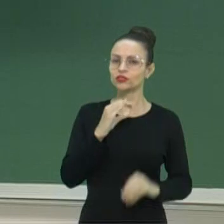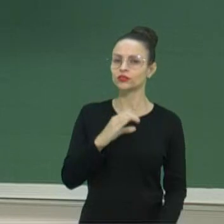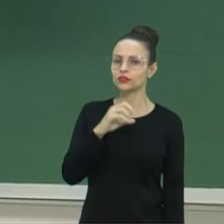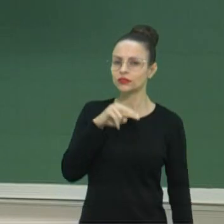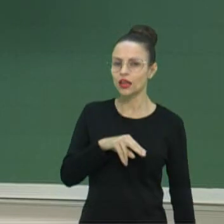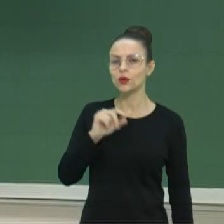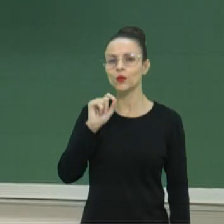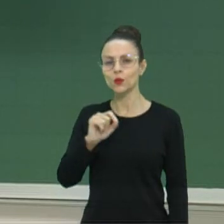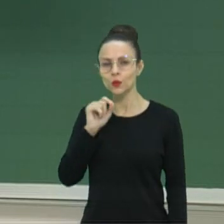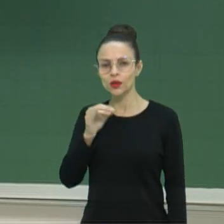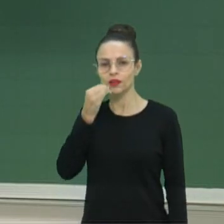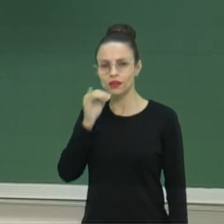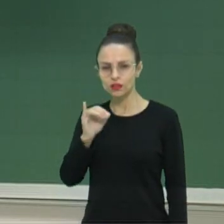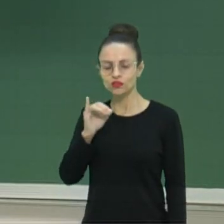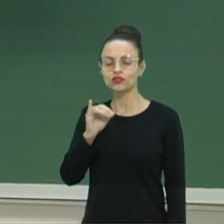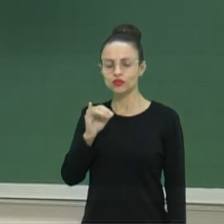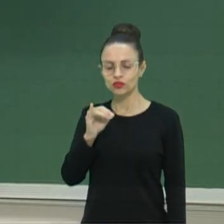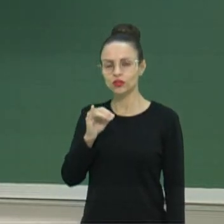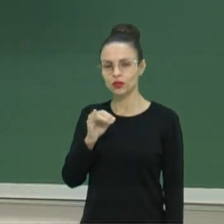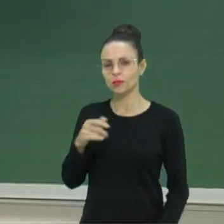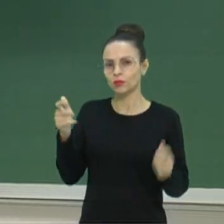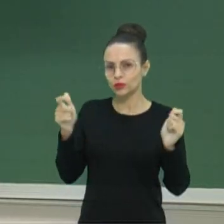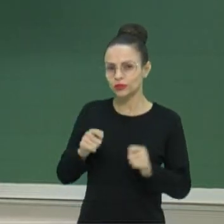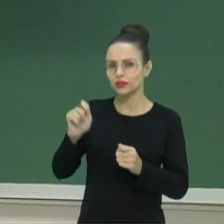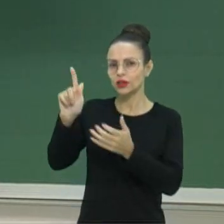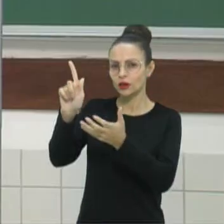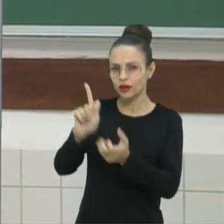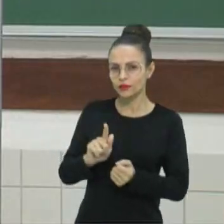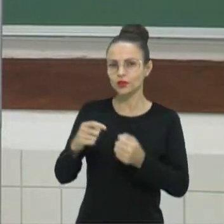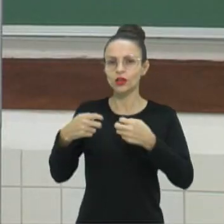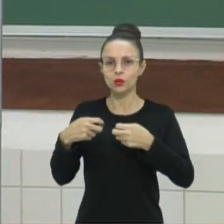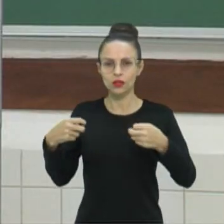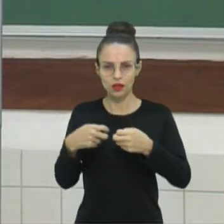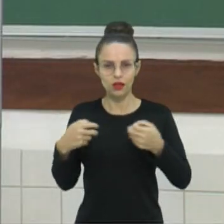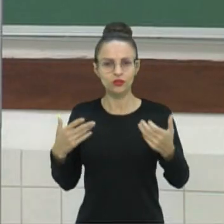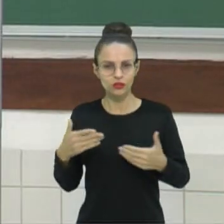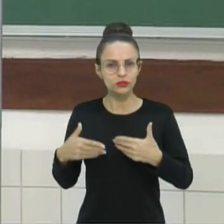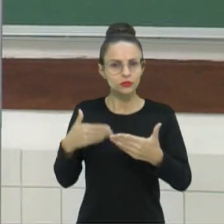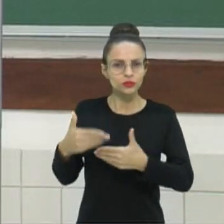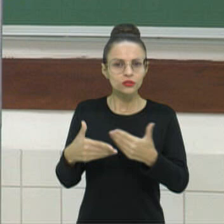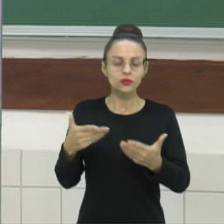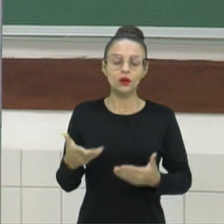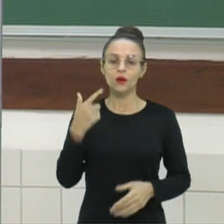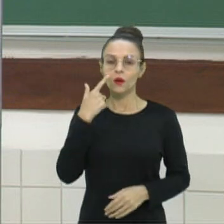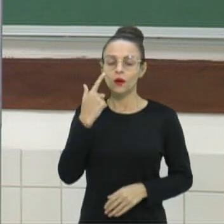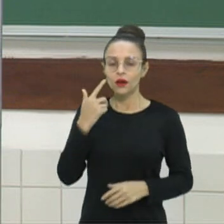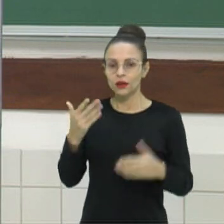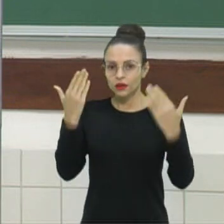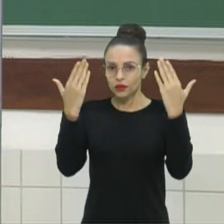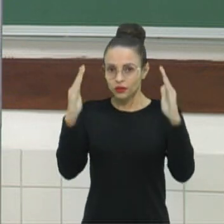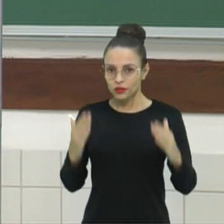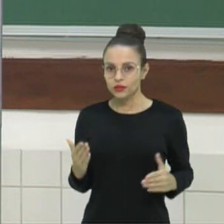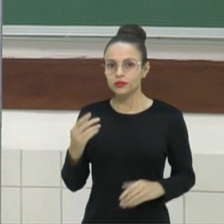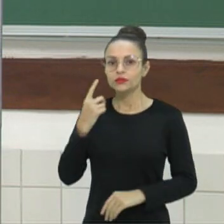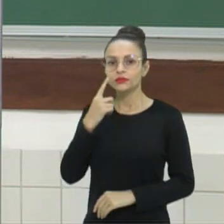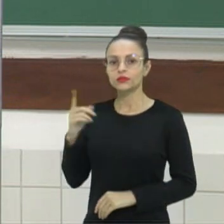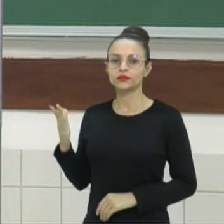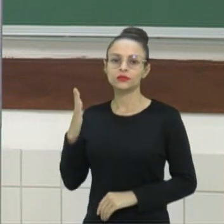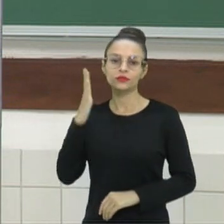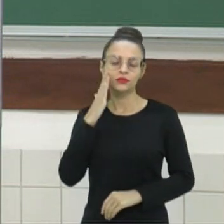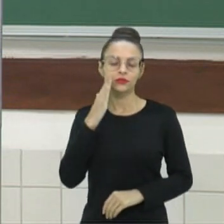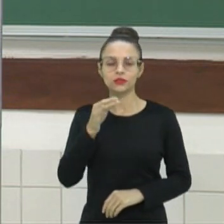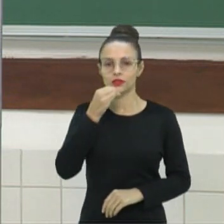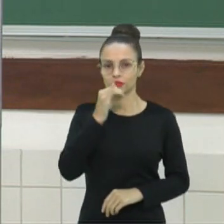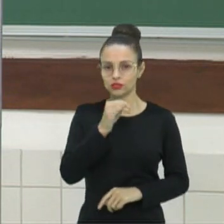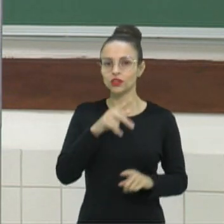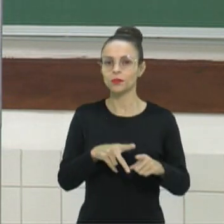potencial, gravitacional e energia elástica aqui nesse processo. Bem, analisando aqui em questão, vejam, eu sei que energia mecânica